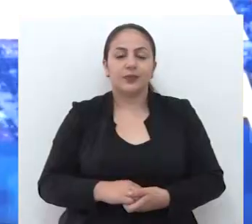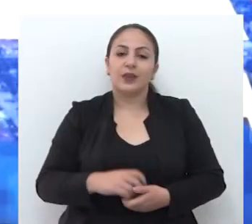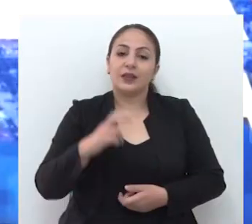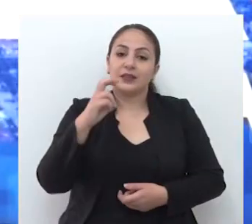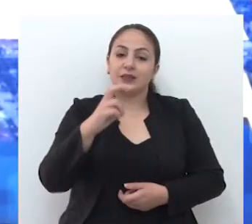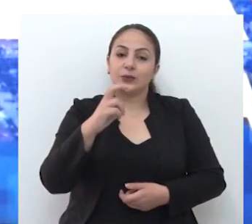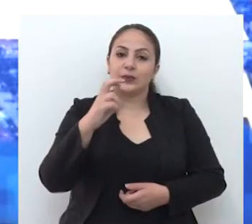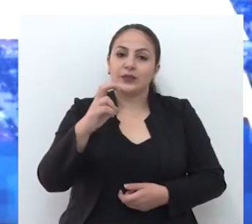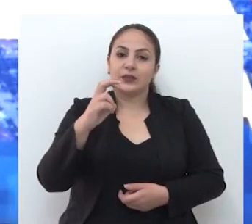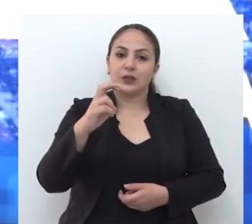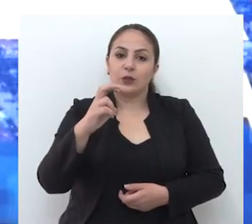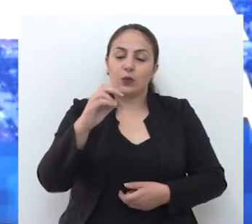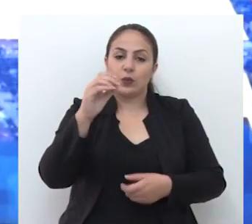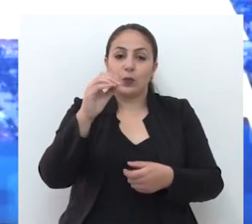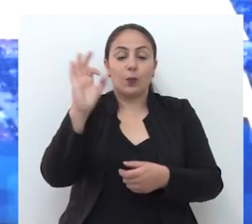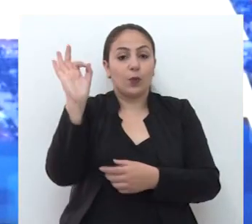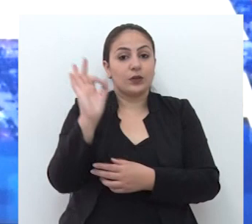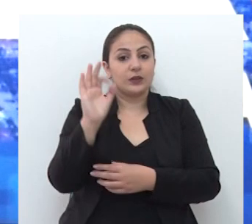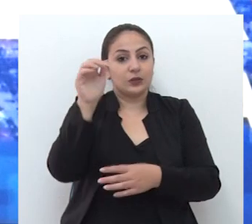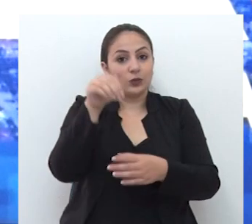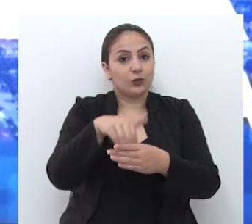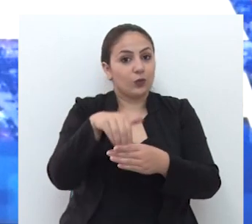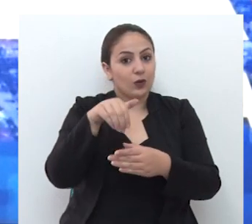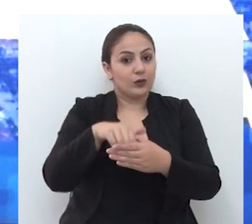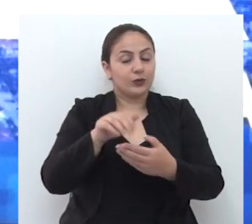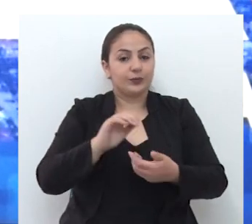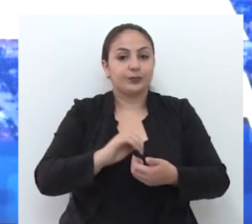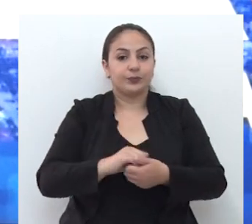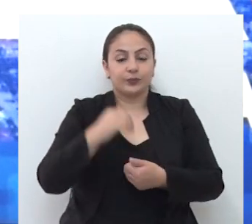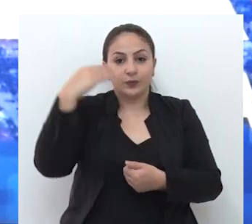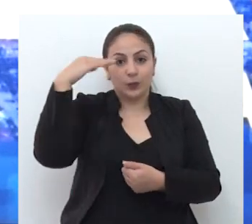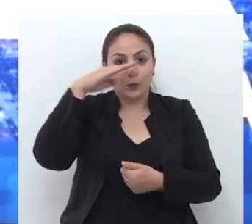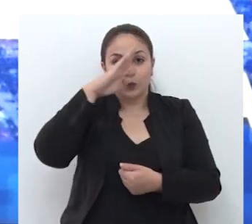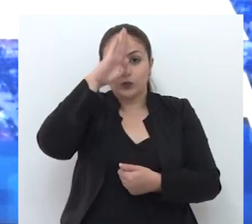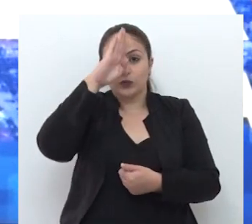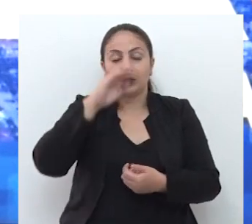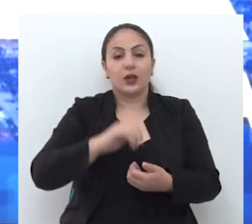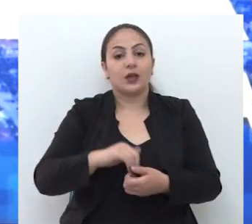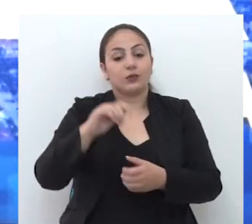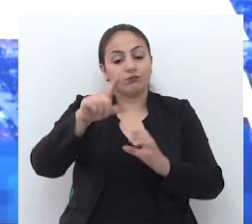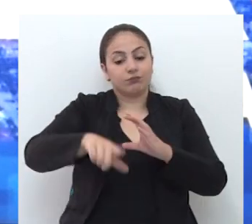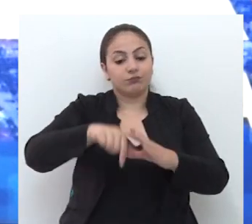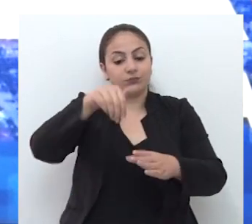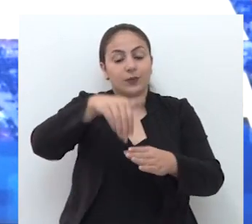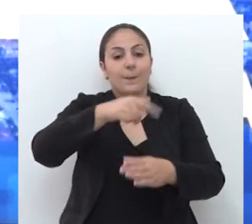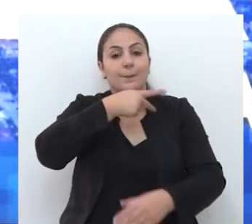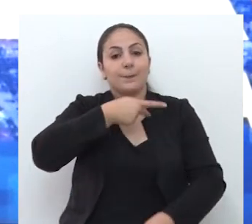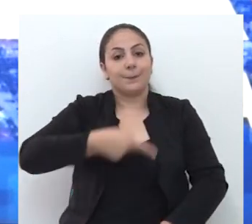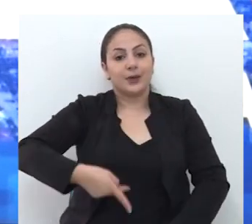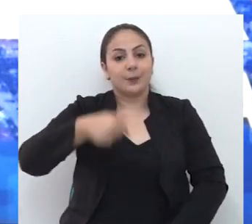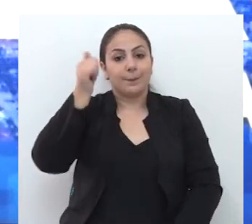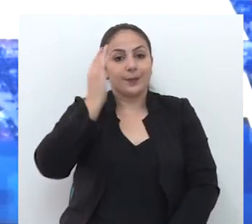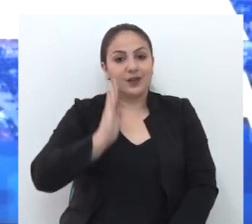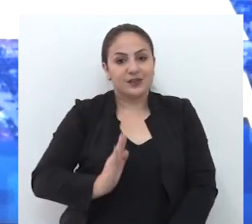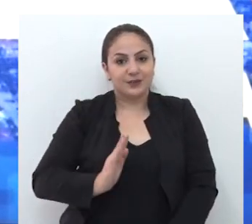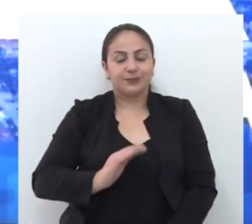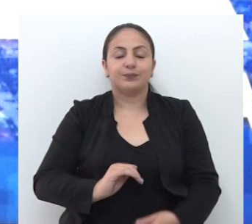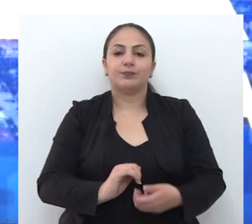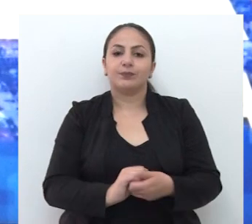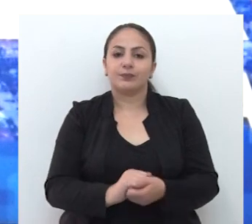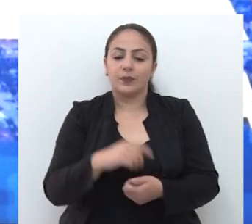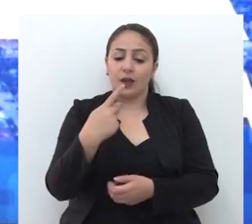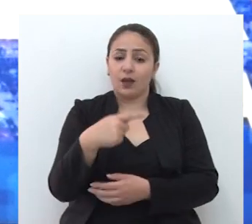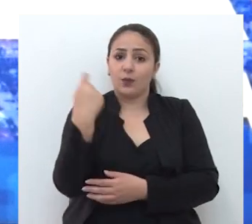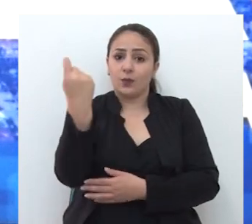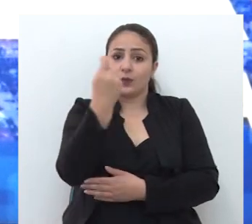Com 55% dos votos válidos, Jair Messias Bolsonaro foi eleito presidente do Brasil. No